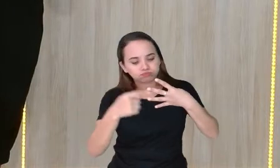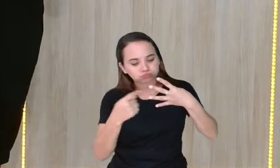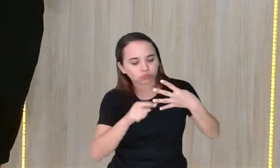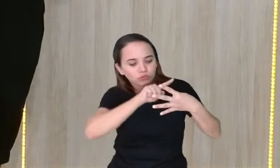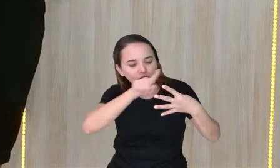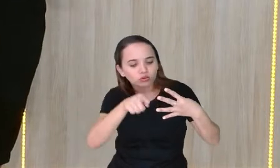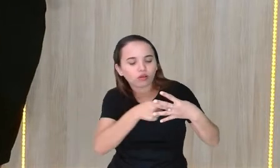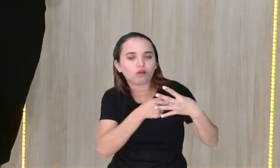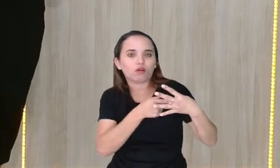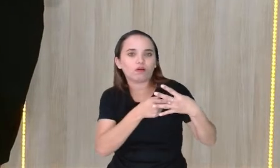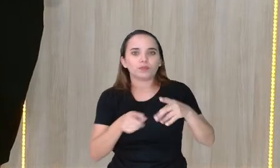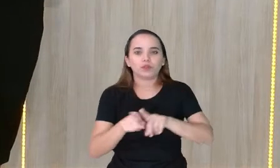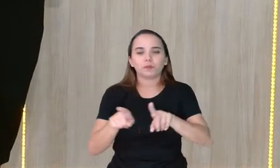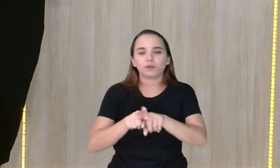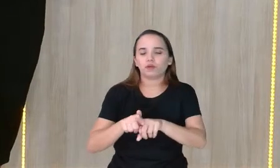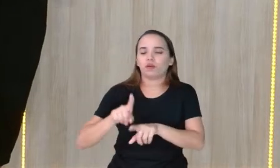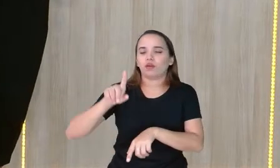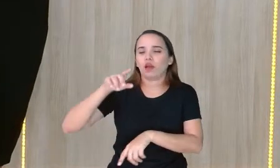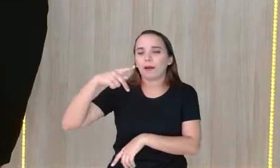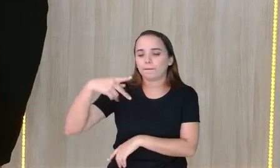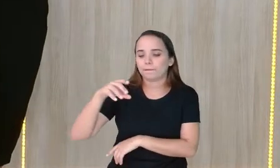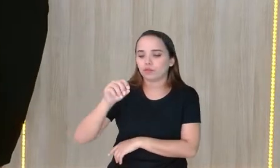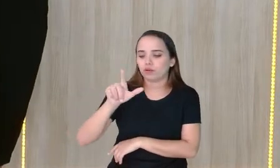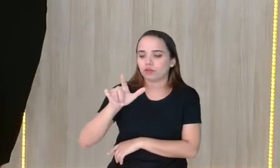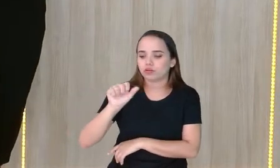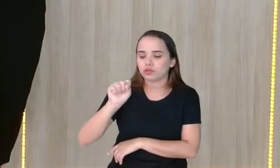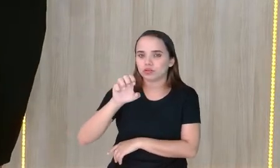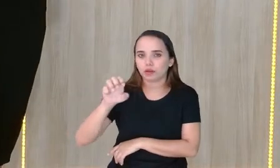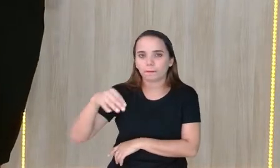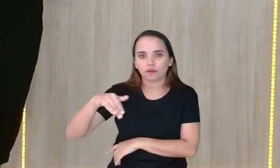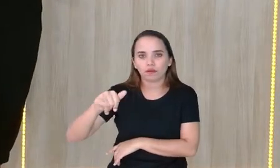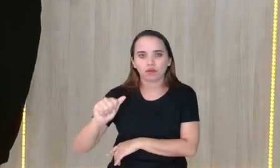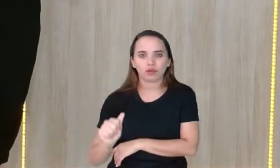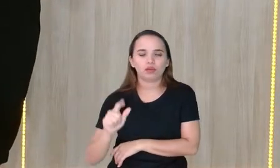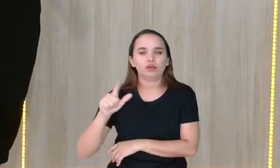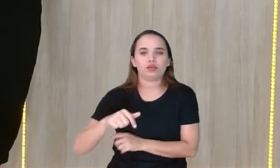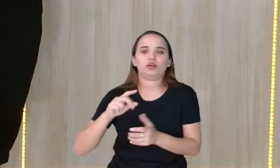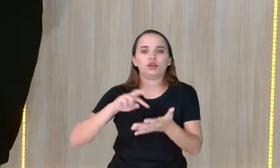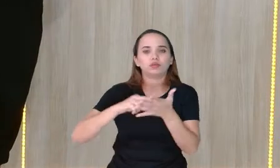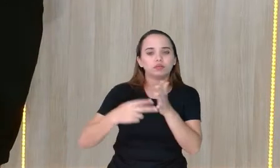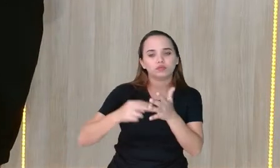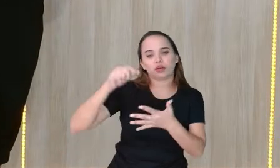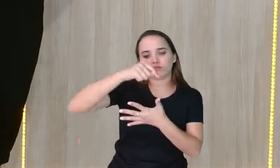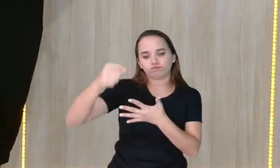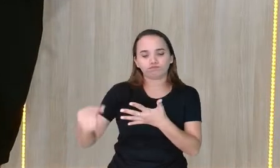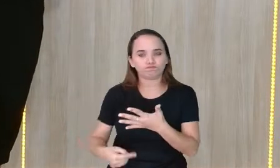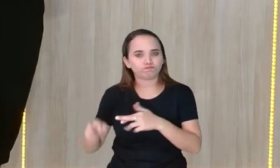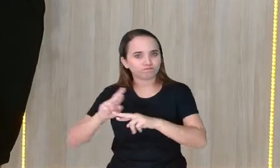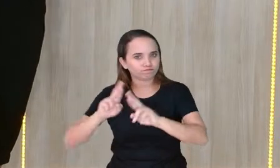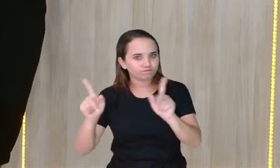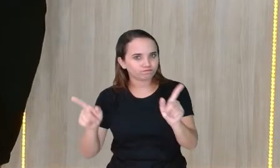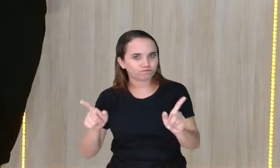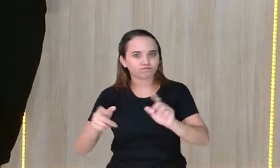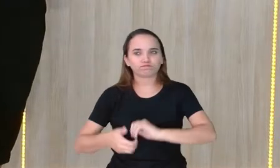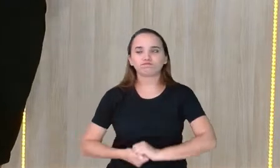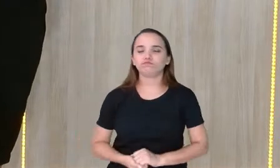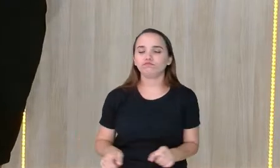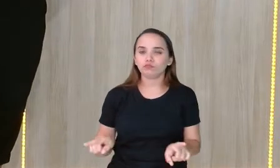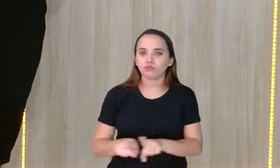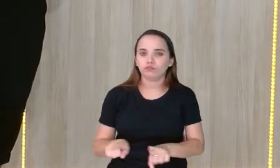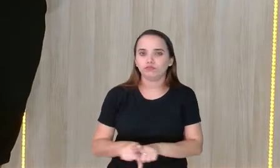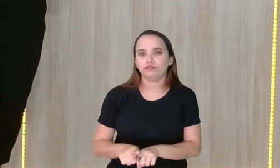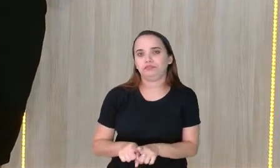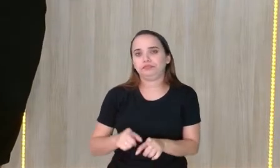A polissemia, que é trabalhar esses significados potenciais da palavra. A gente vai